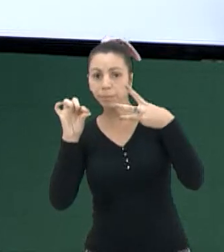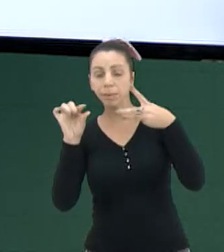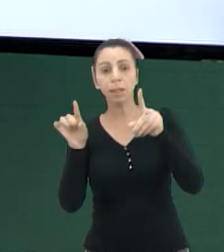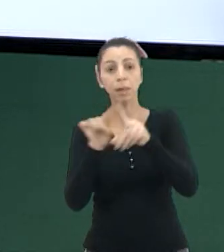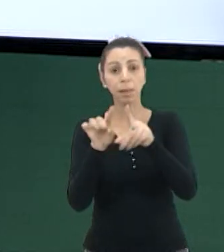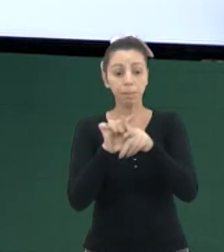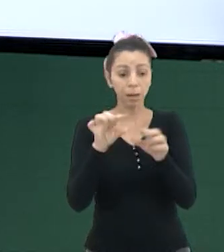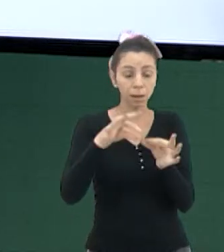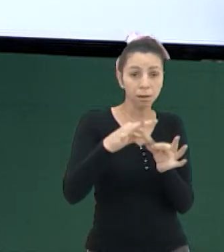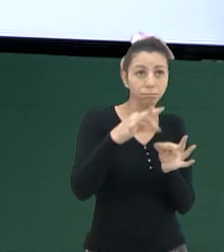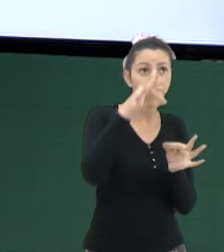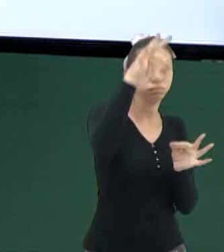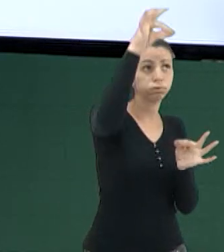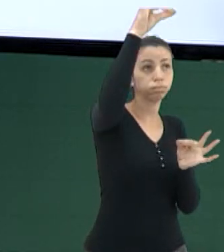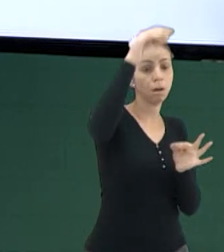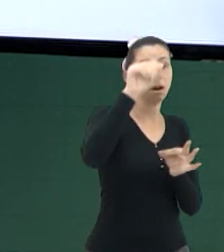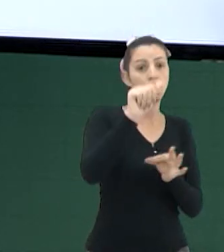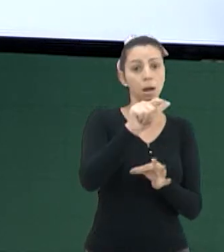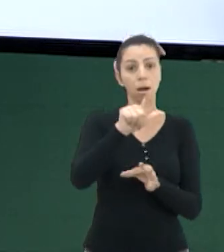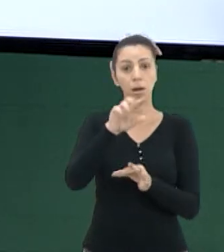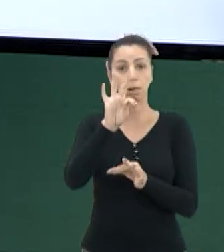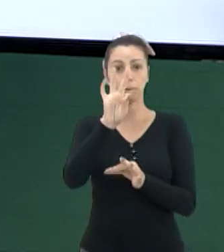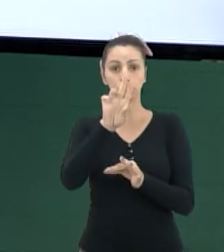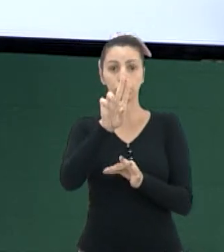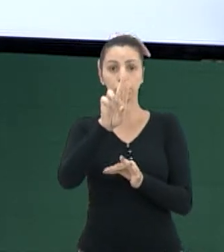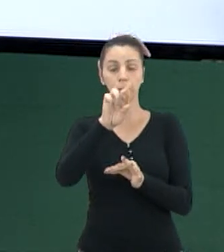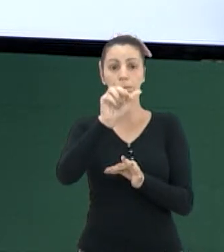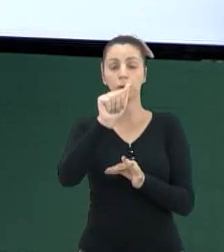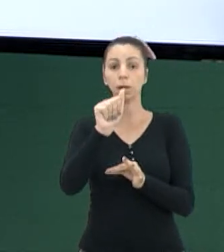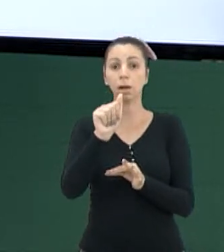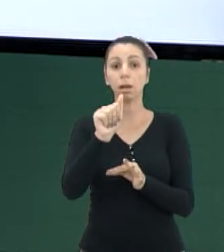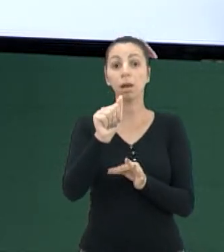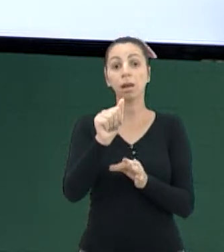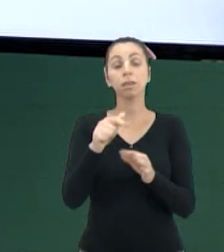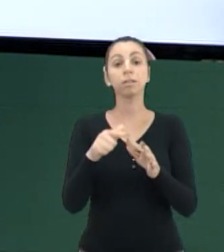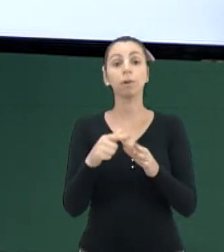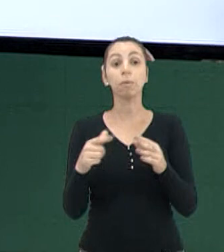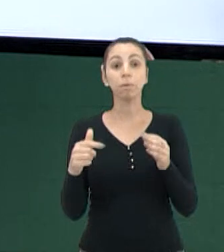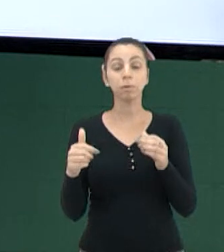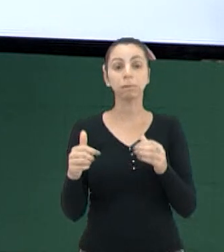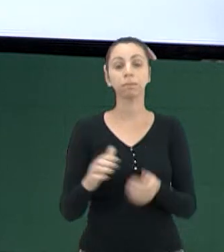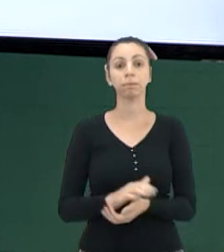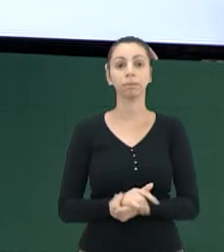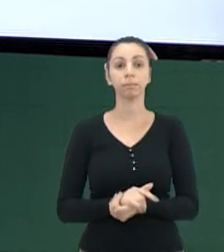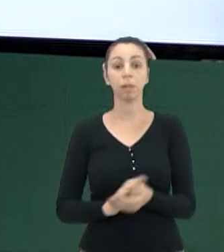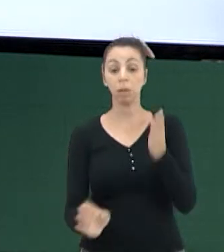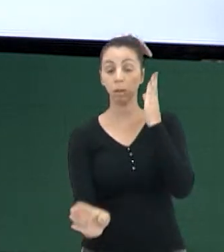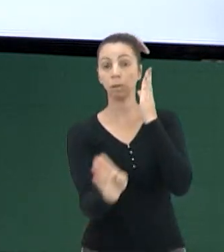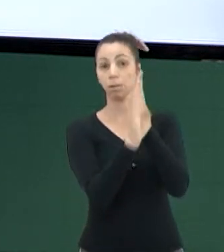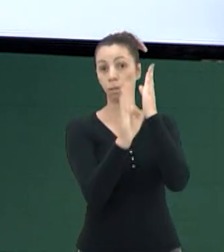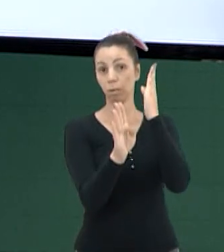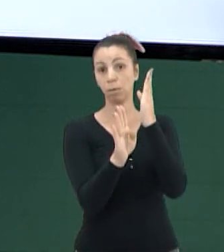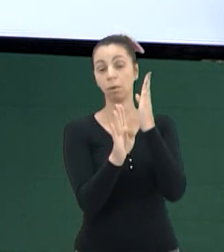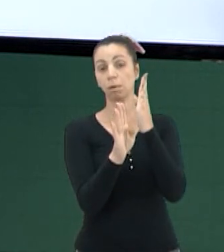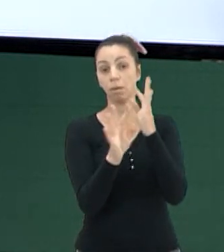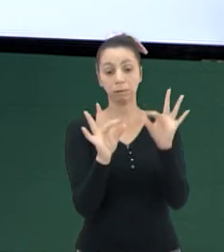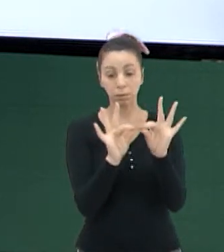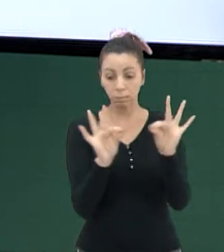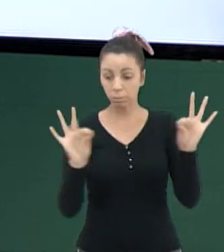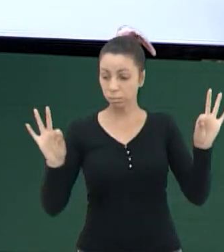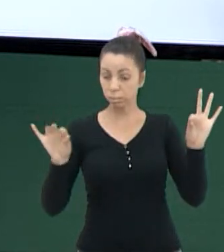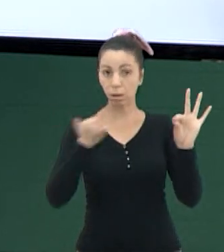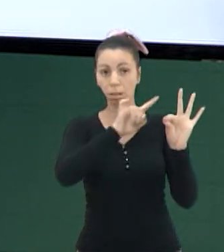nós já vimos, elas vão se coincidir a partir do momento que eu traço a partir de um vértice,